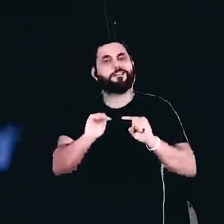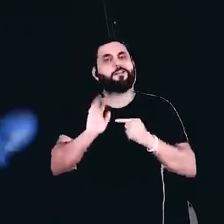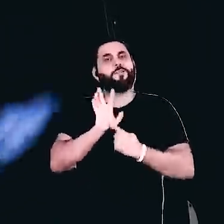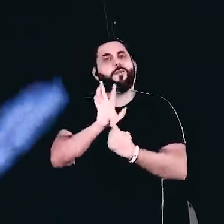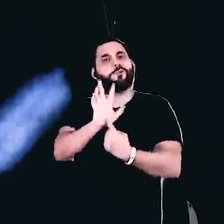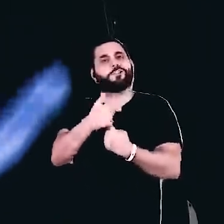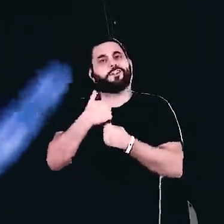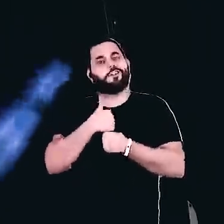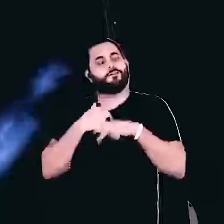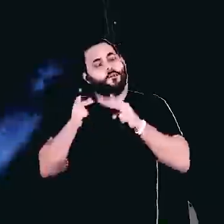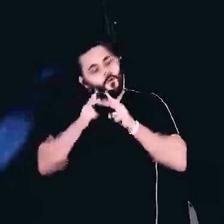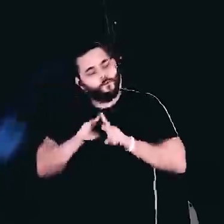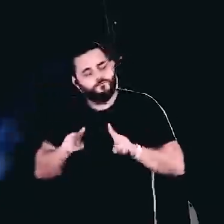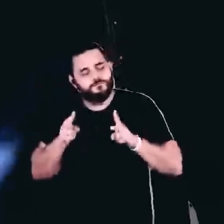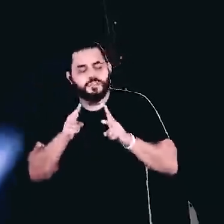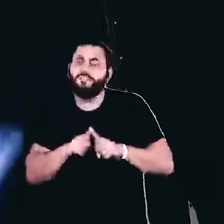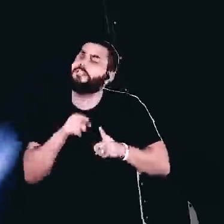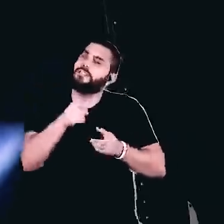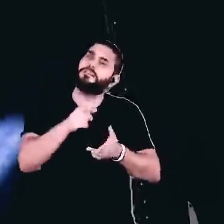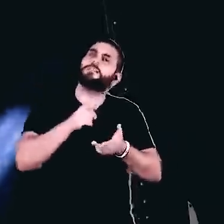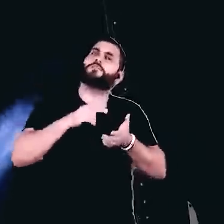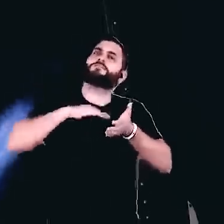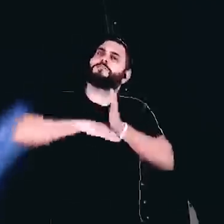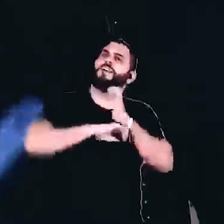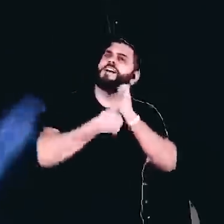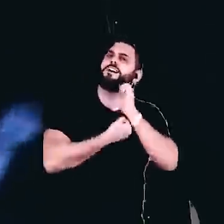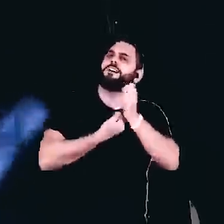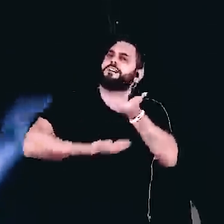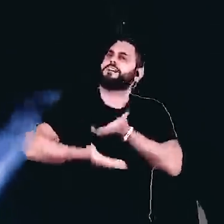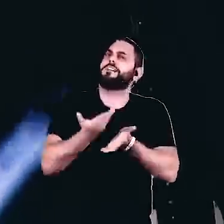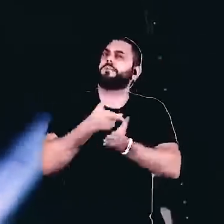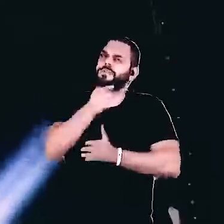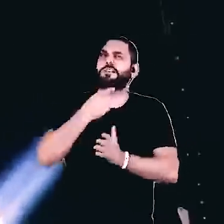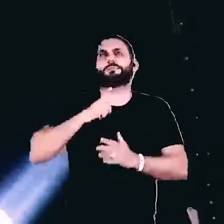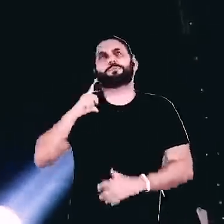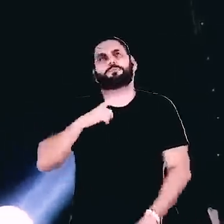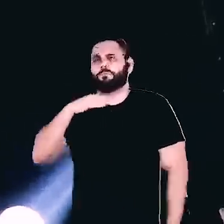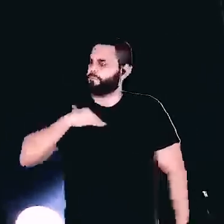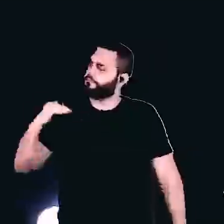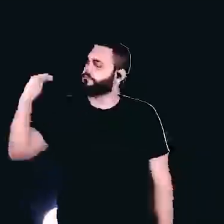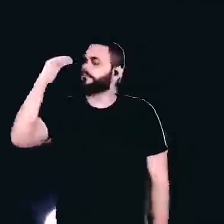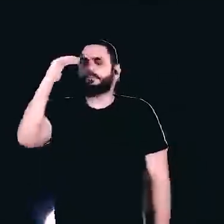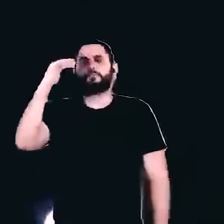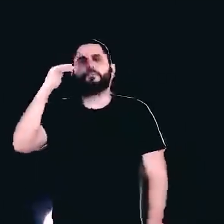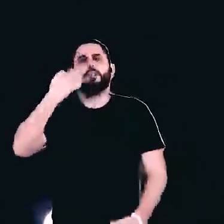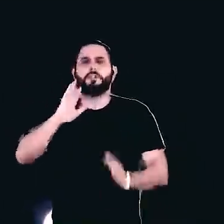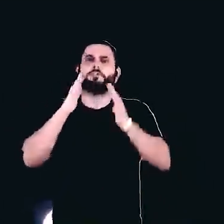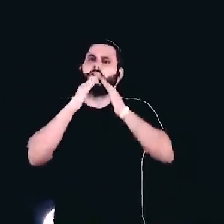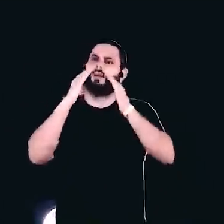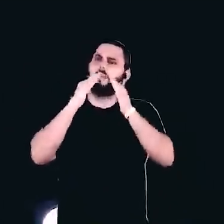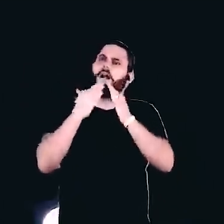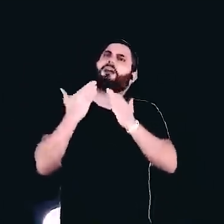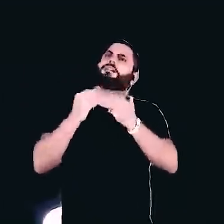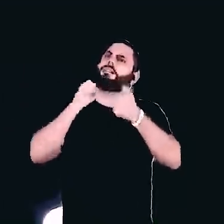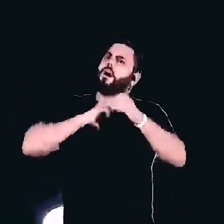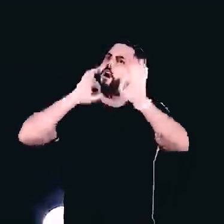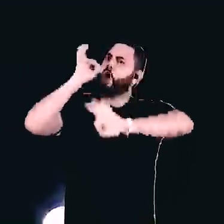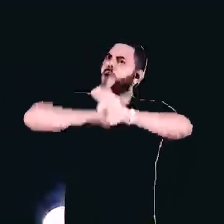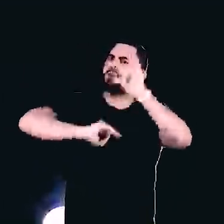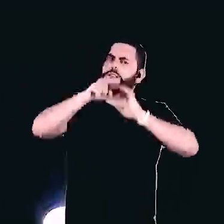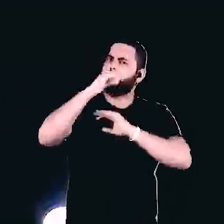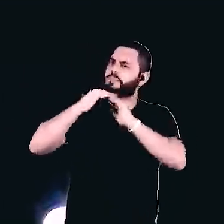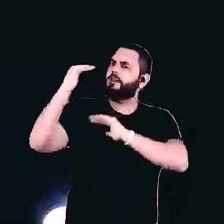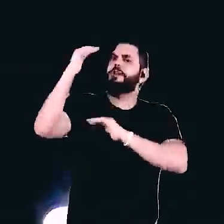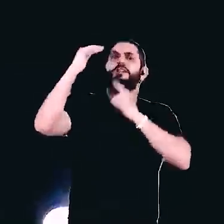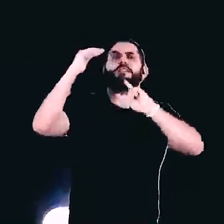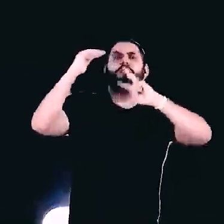nossos relacionamentos. Mesmo que você tenha uma posição, talvez de superioridade na sua casa, de hierarquia, se